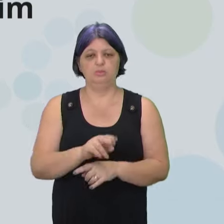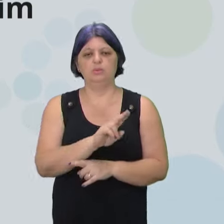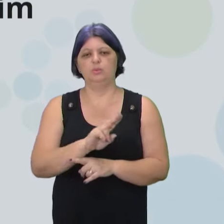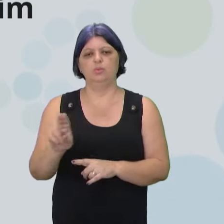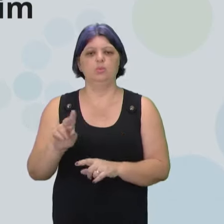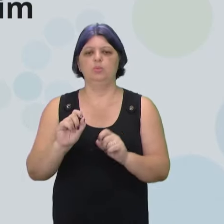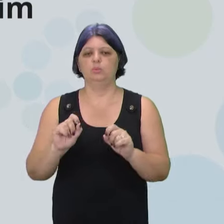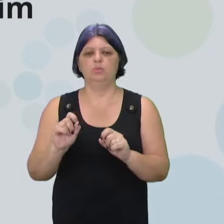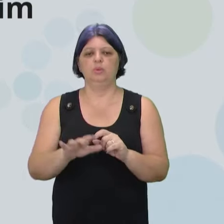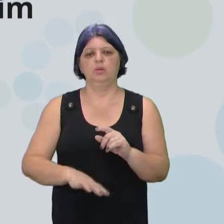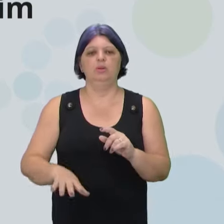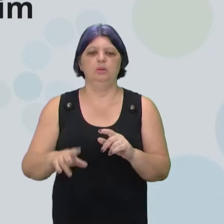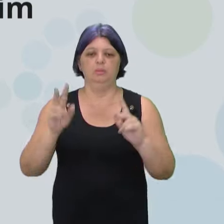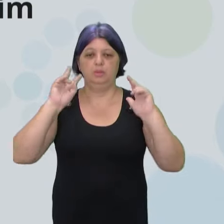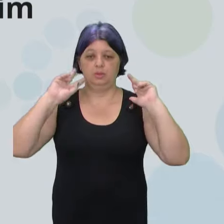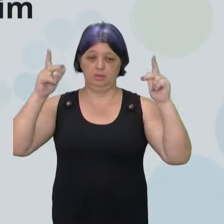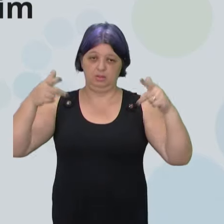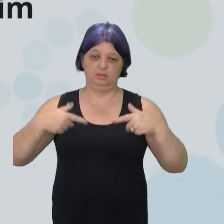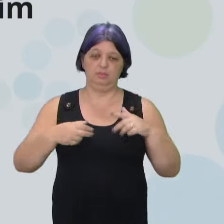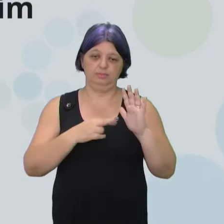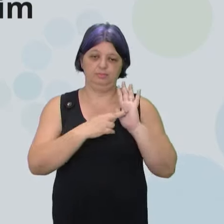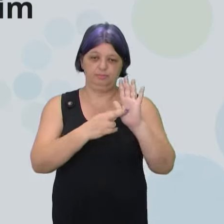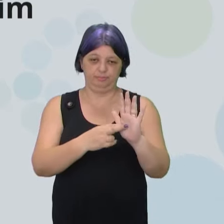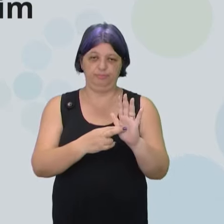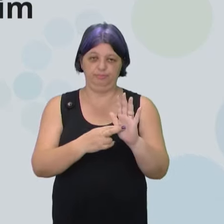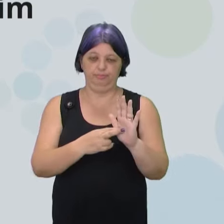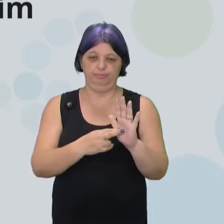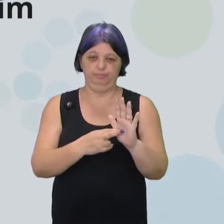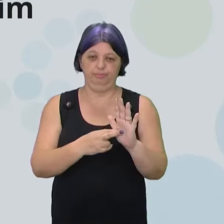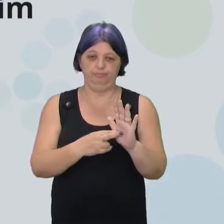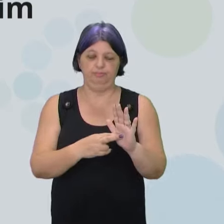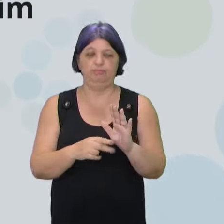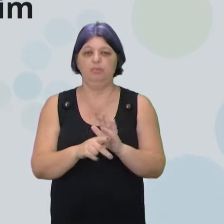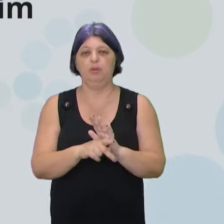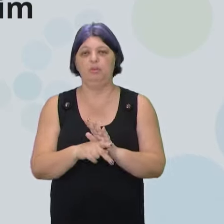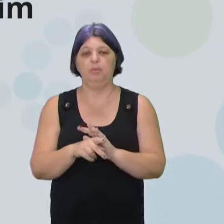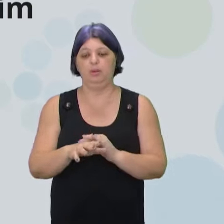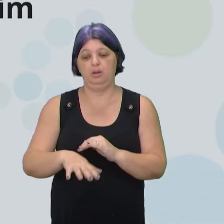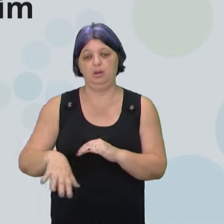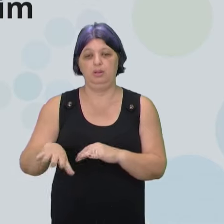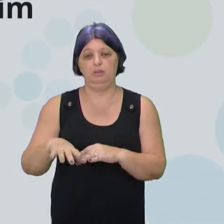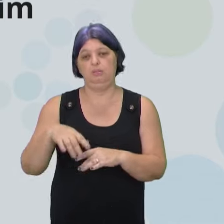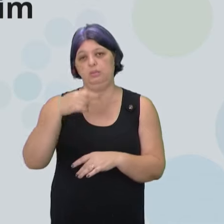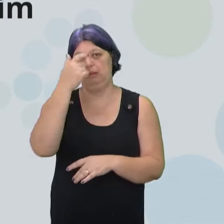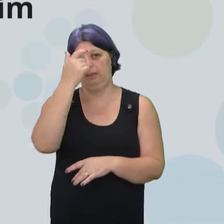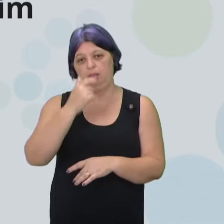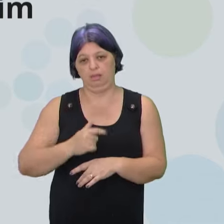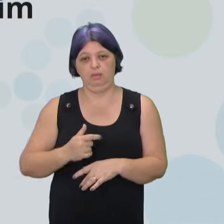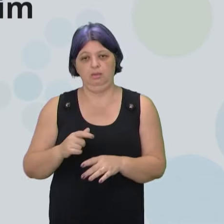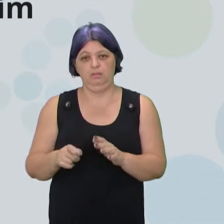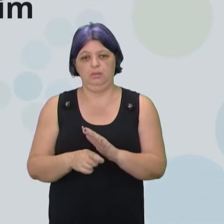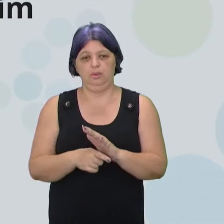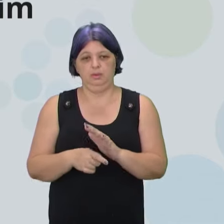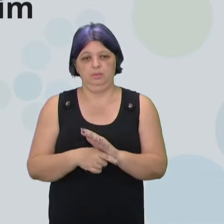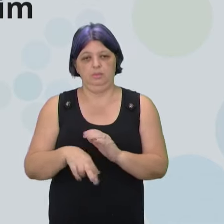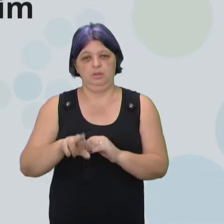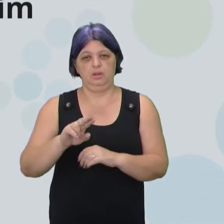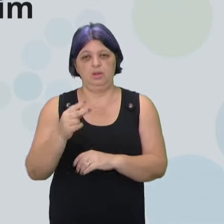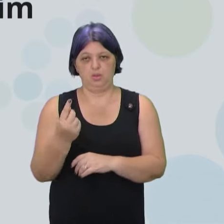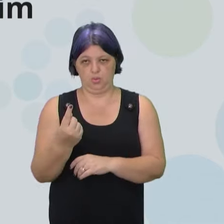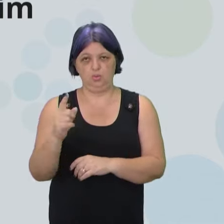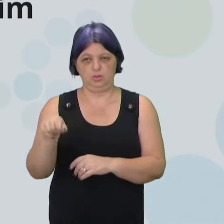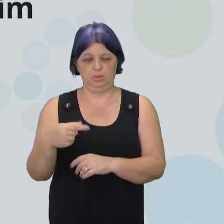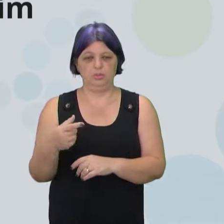indivíduo representa a humanidade, enquanto que o meio aqui, né? Na verdade, é o indivíduo e o ambiente, tem um errinho nesse slide, depois eu vou